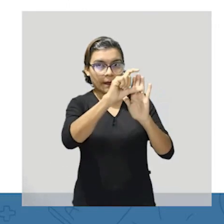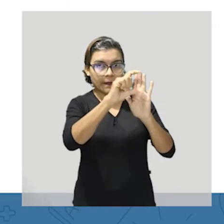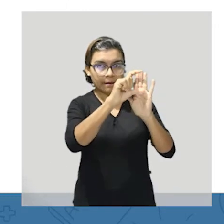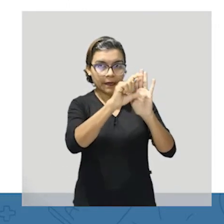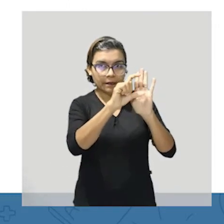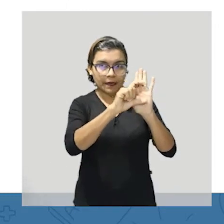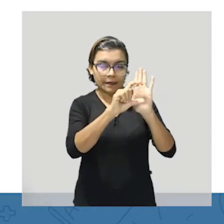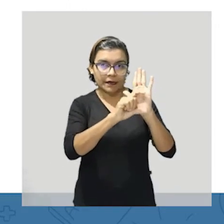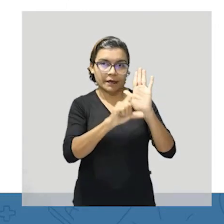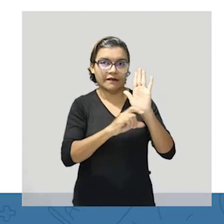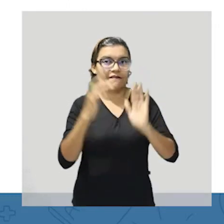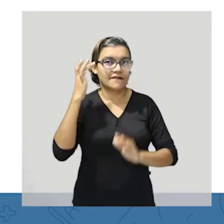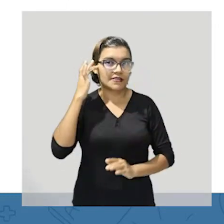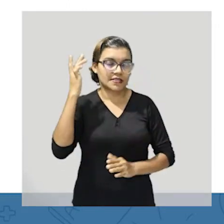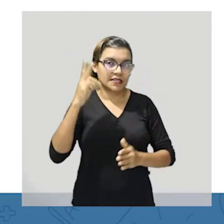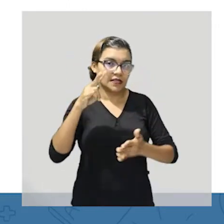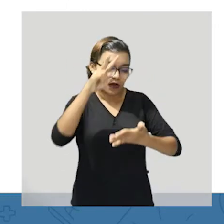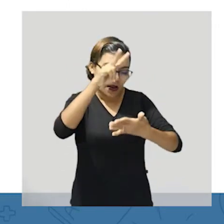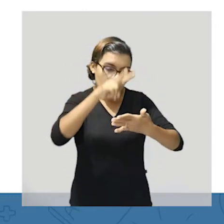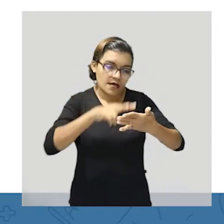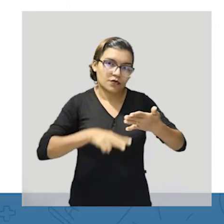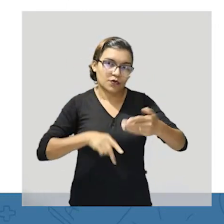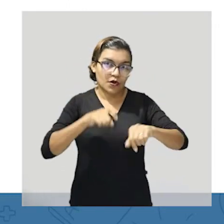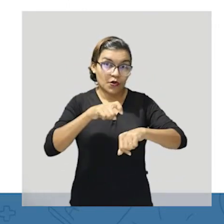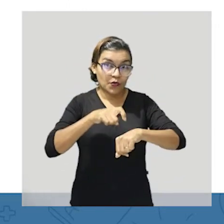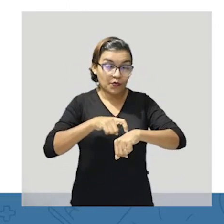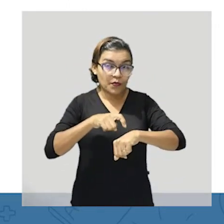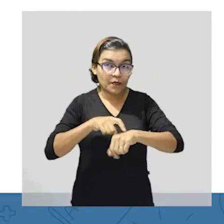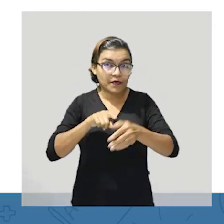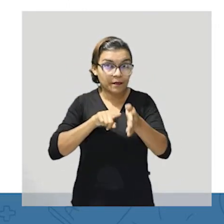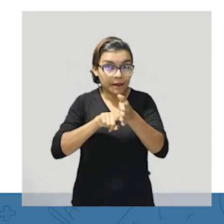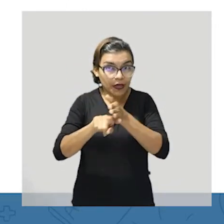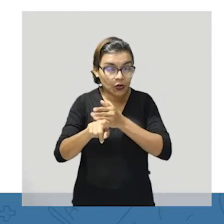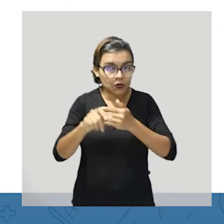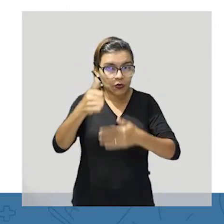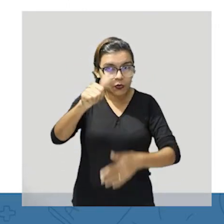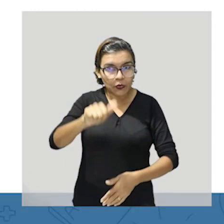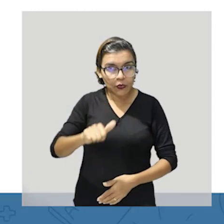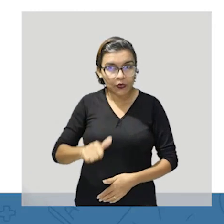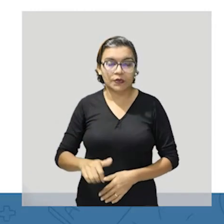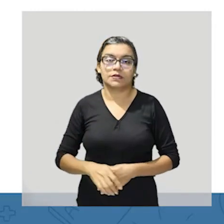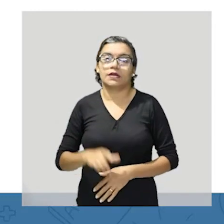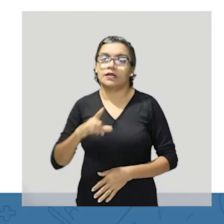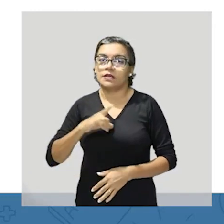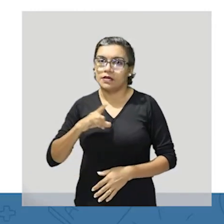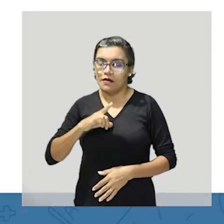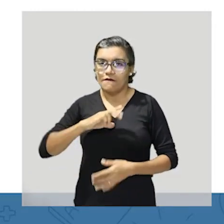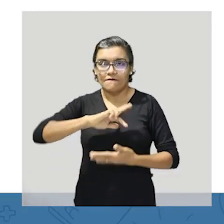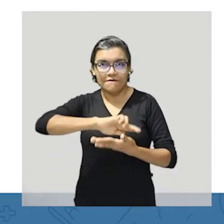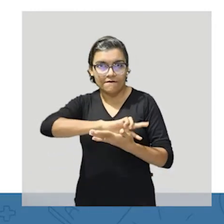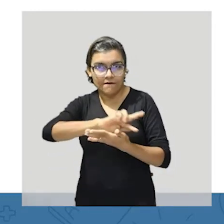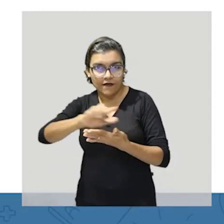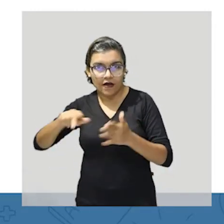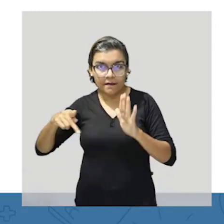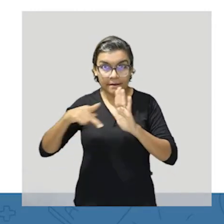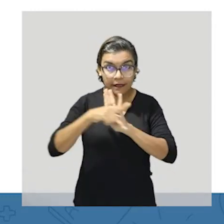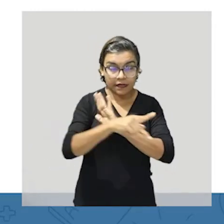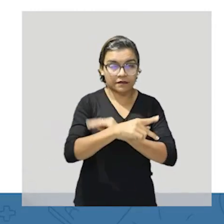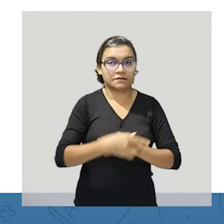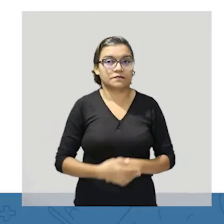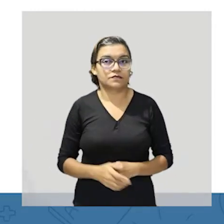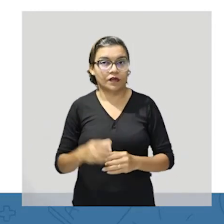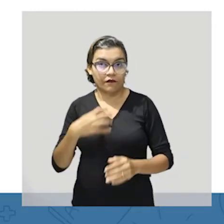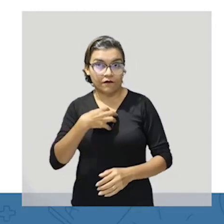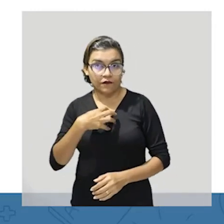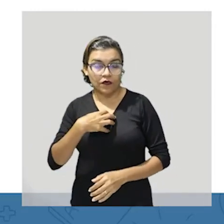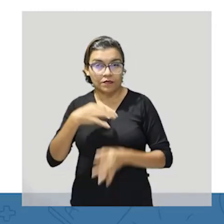facilitar a leitura quando nós formos analisar a questão. Mas é um texto que tem vários parágrafos. Se eu não me engano, na forma original